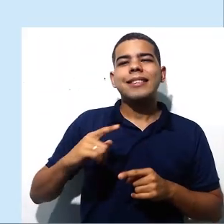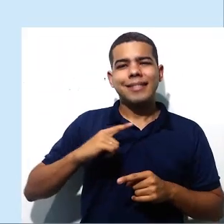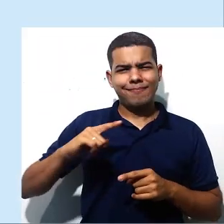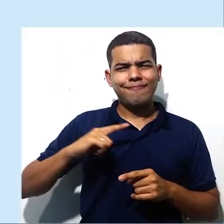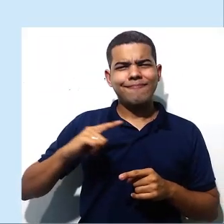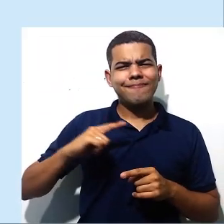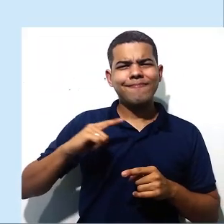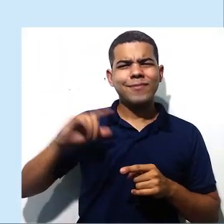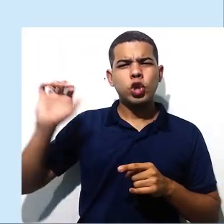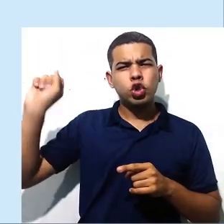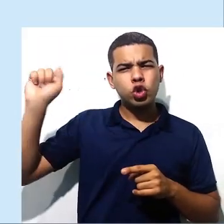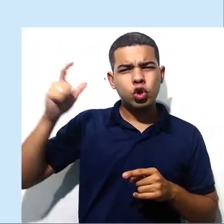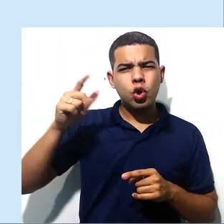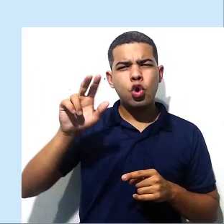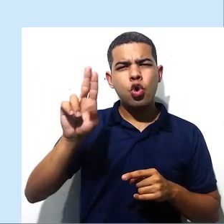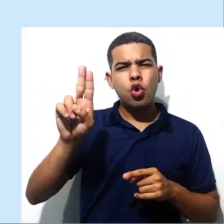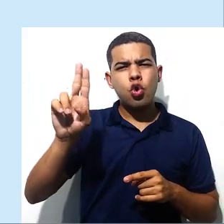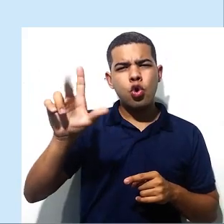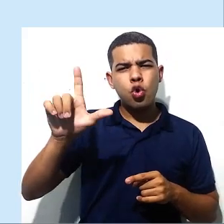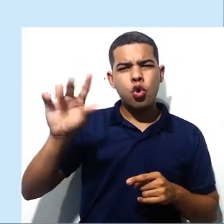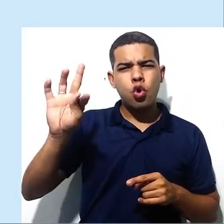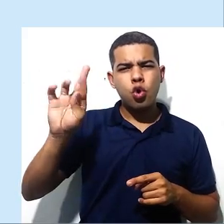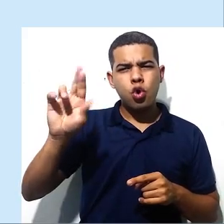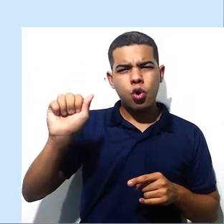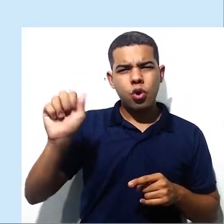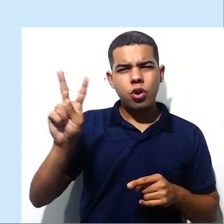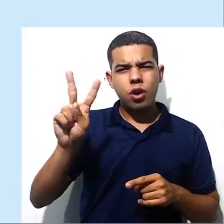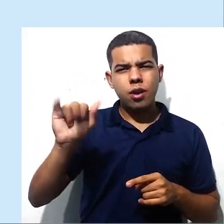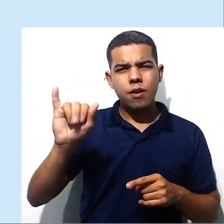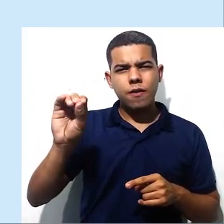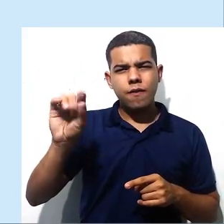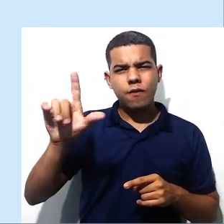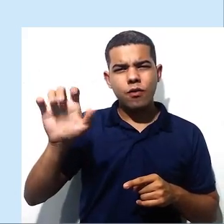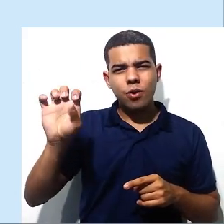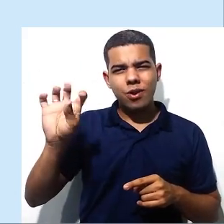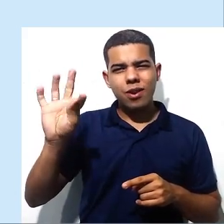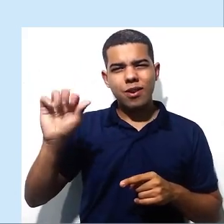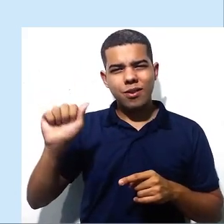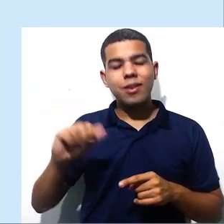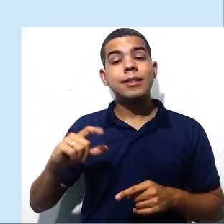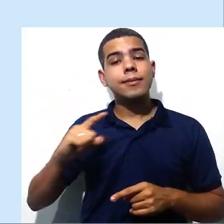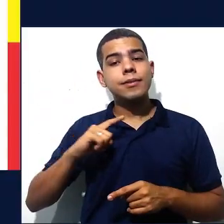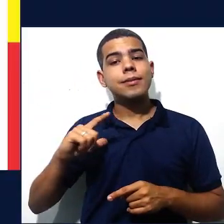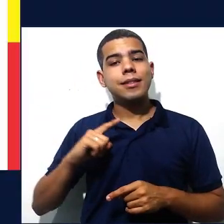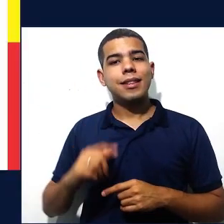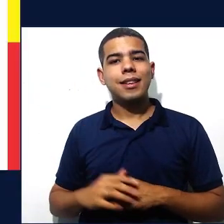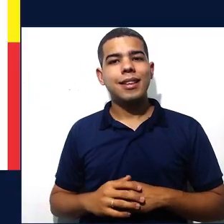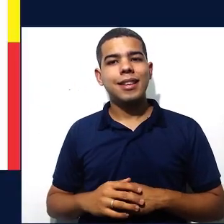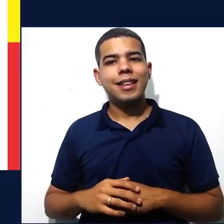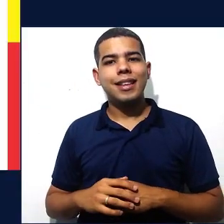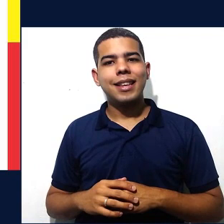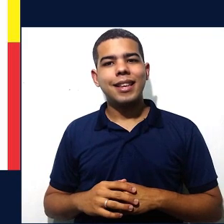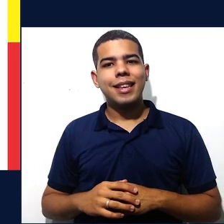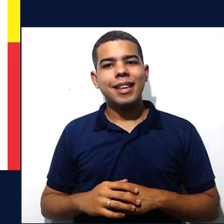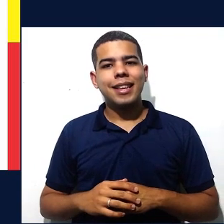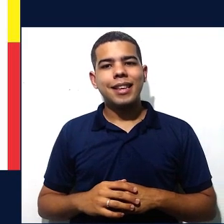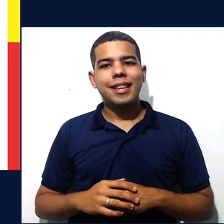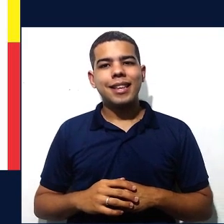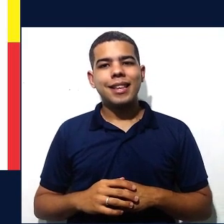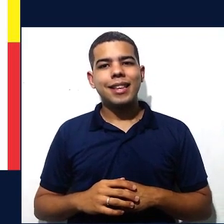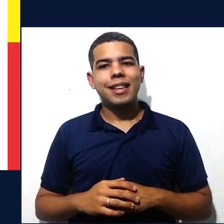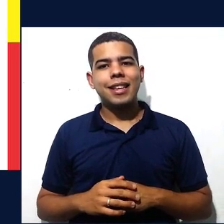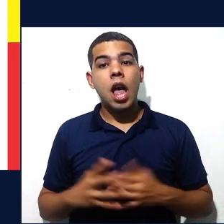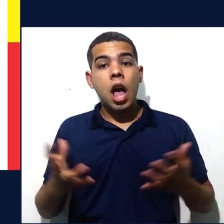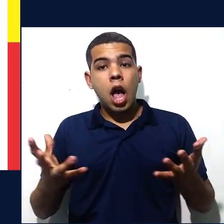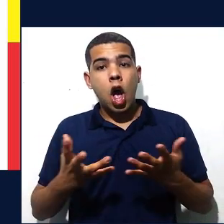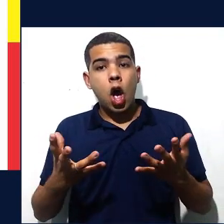raios ultravioletas que estão passando através da camada de ozônio. E agora a gente vai para a